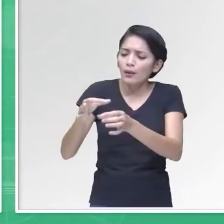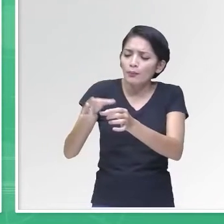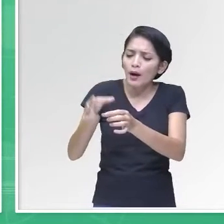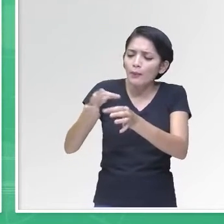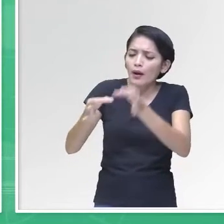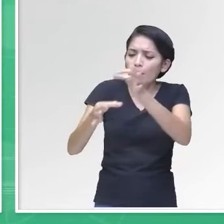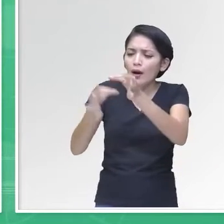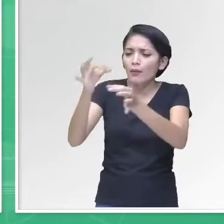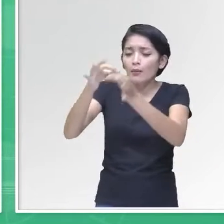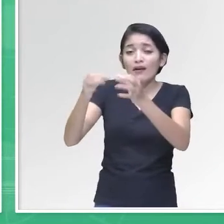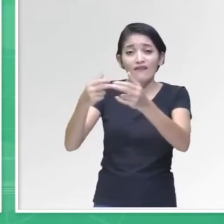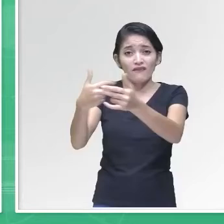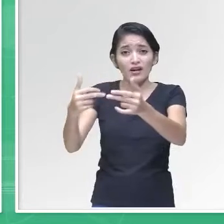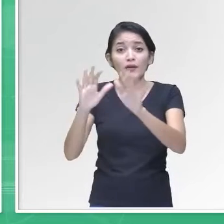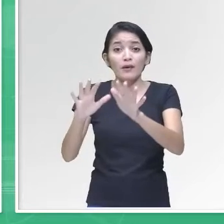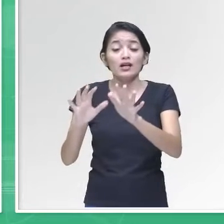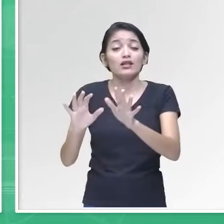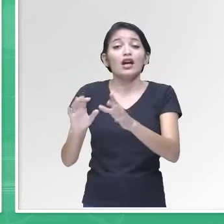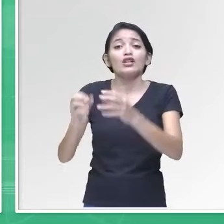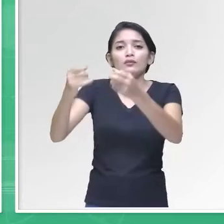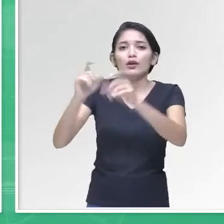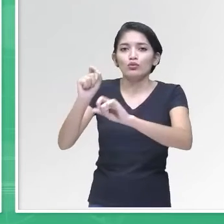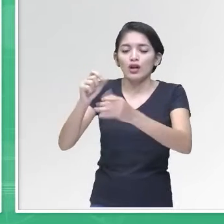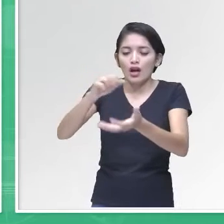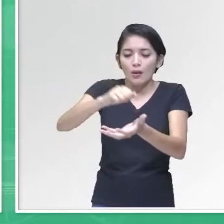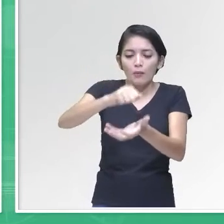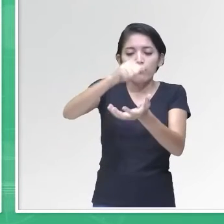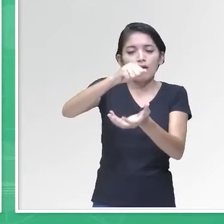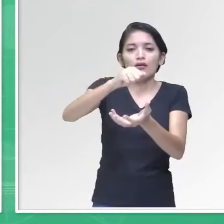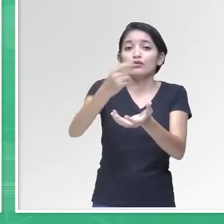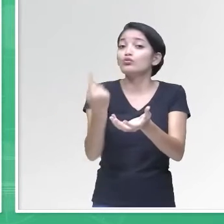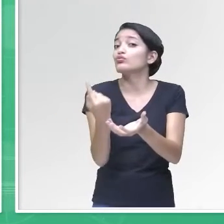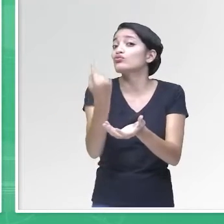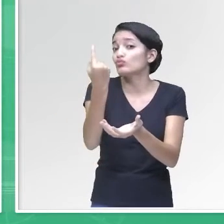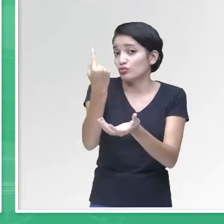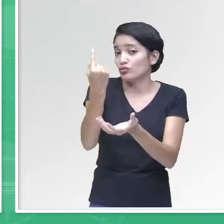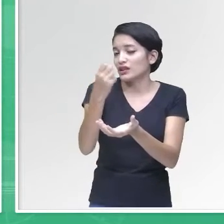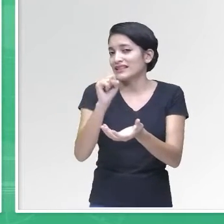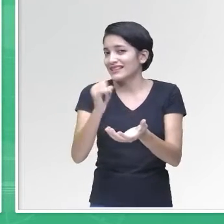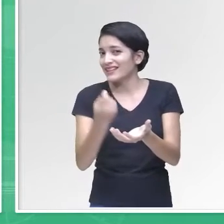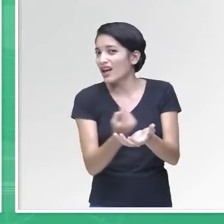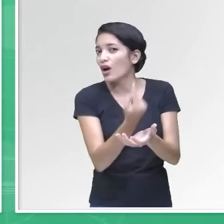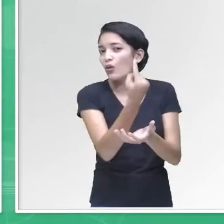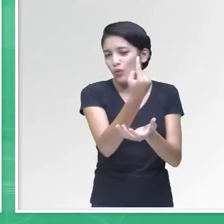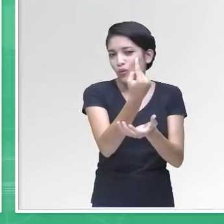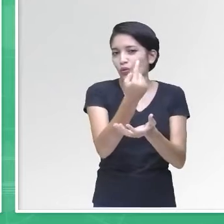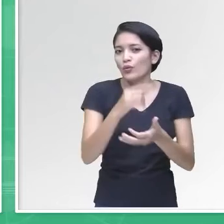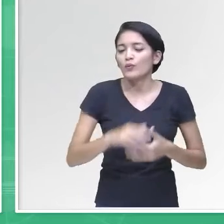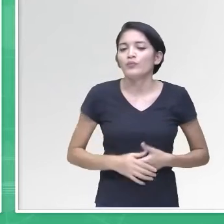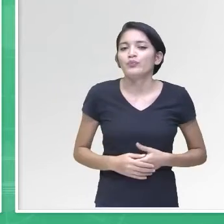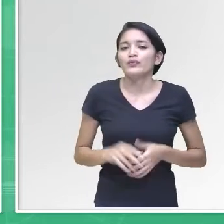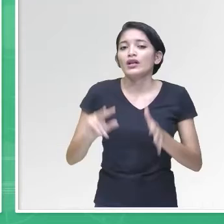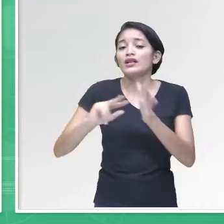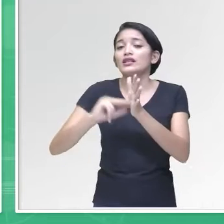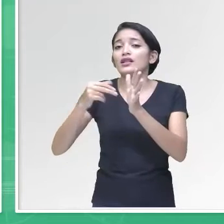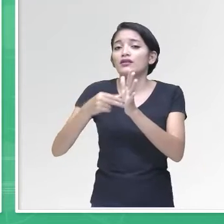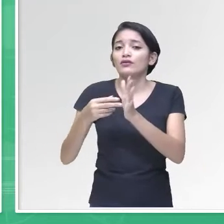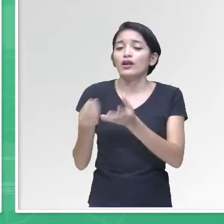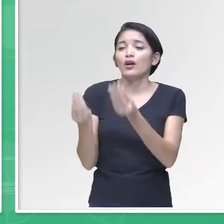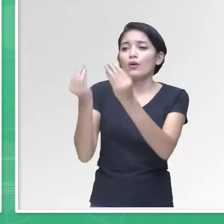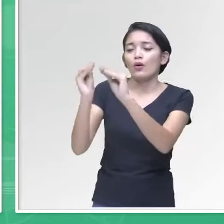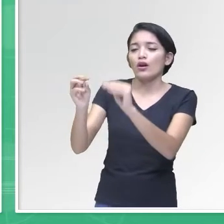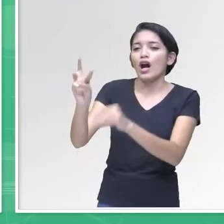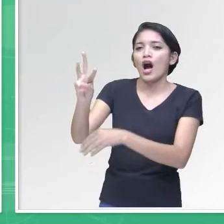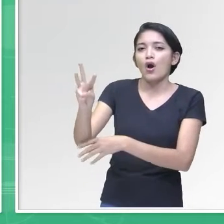gente está falando de um pacote, certo? Então, se é um pacote, aqui vai